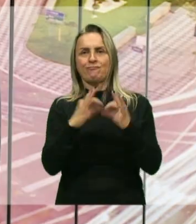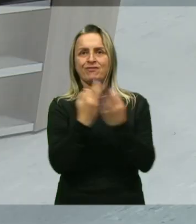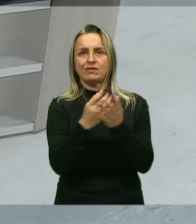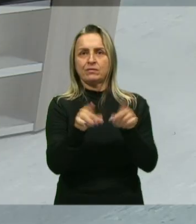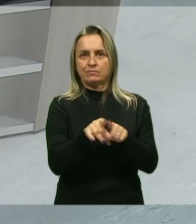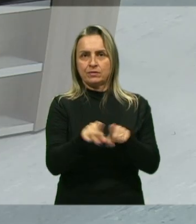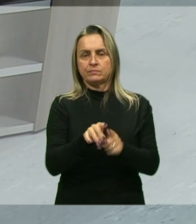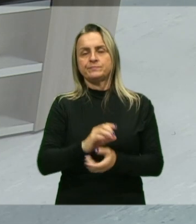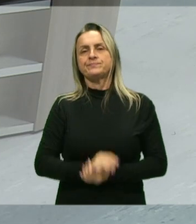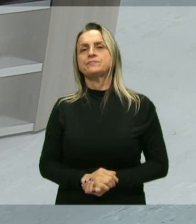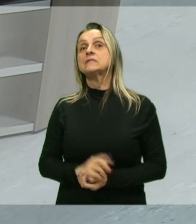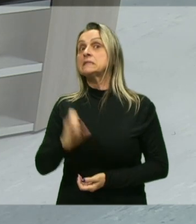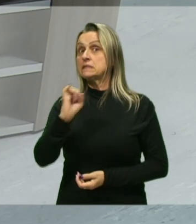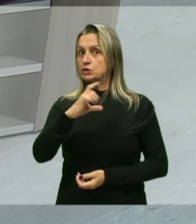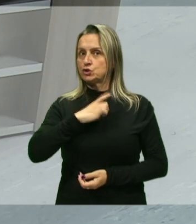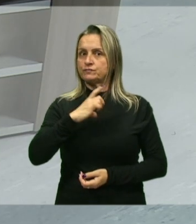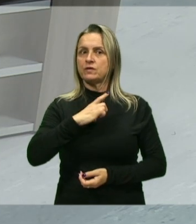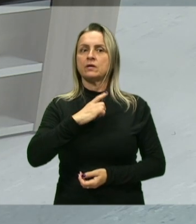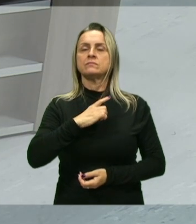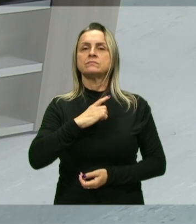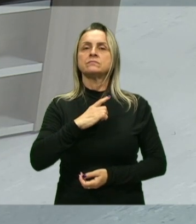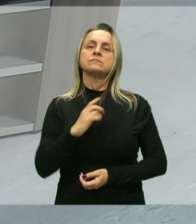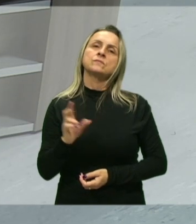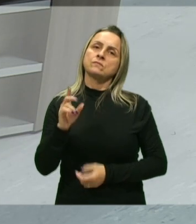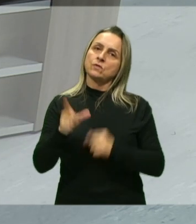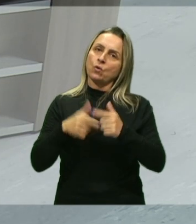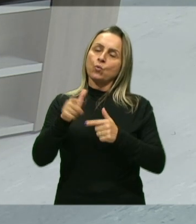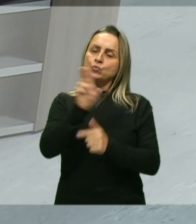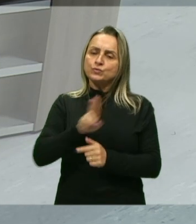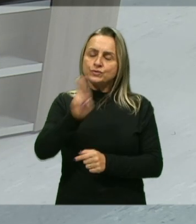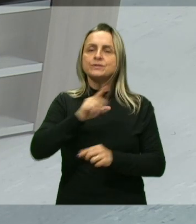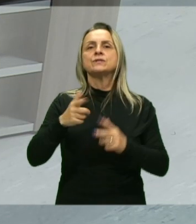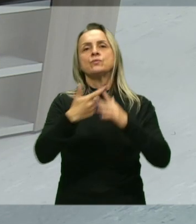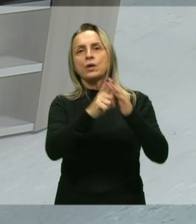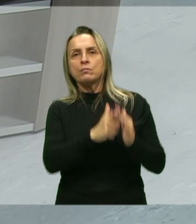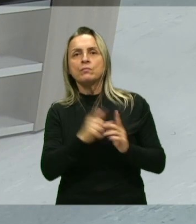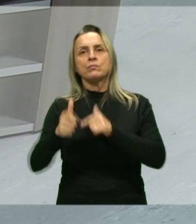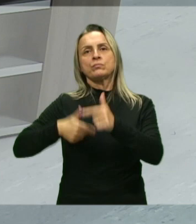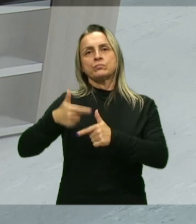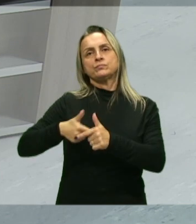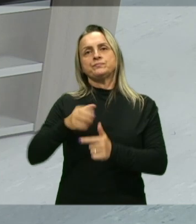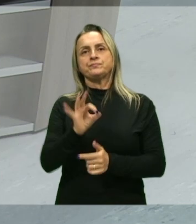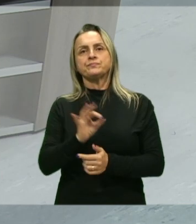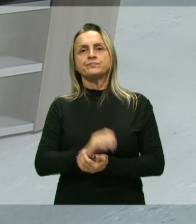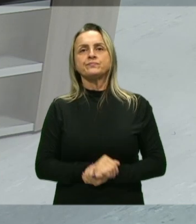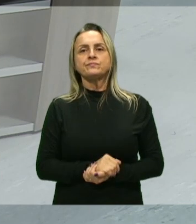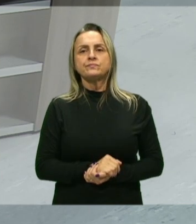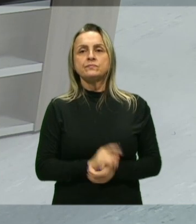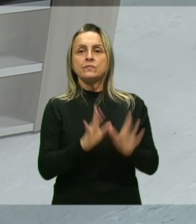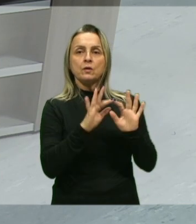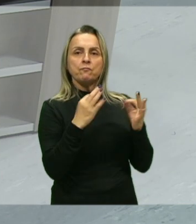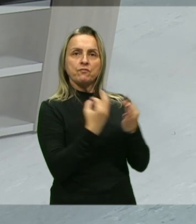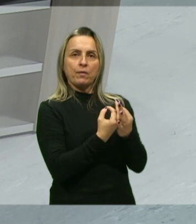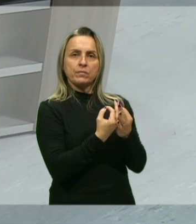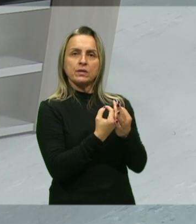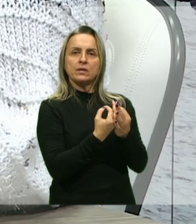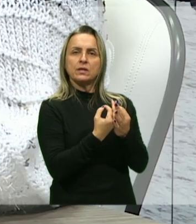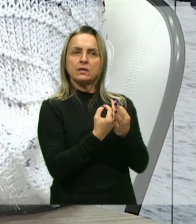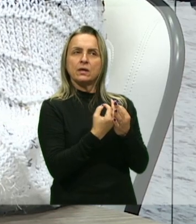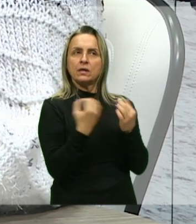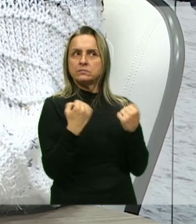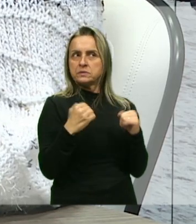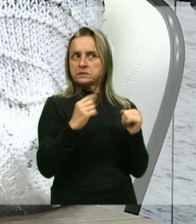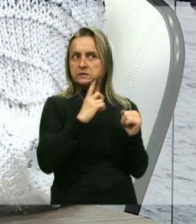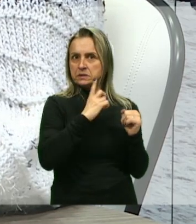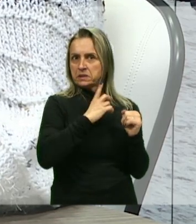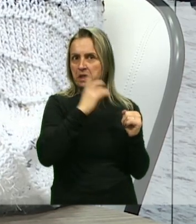Então, enquanto ele estiver com esse equipamento, ele está resguardado. E essa família socializadora, não necessariamente ela tem que ter alguém